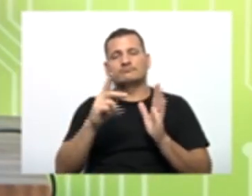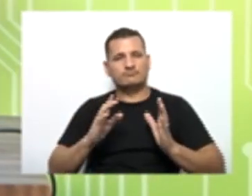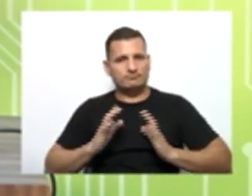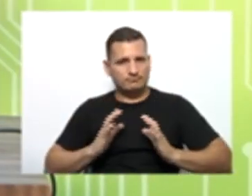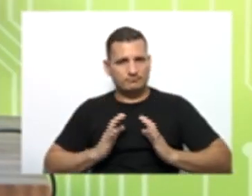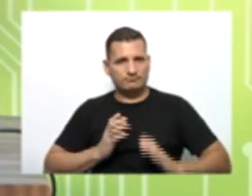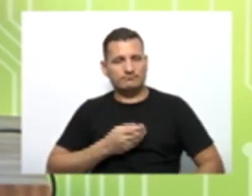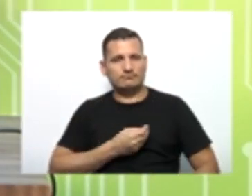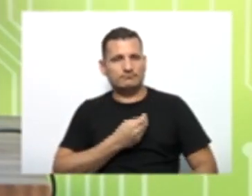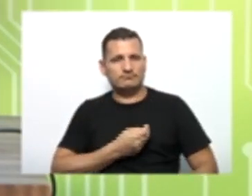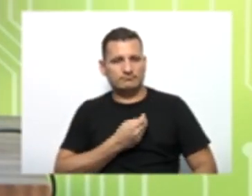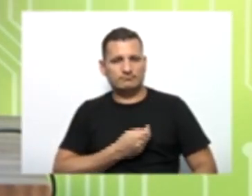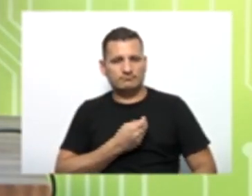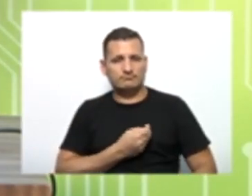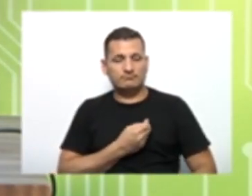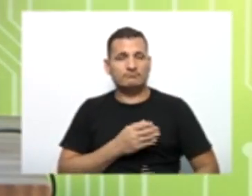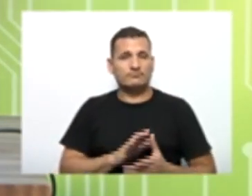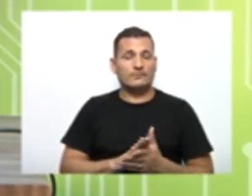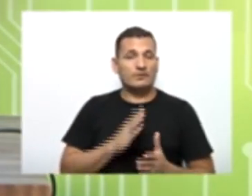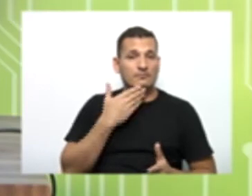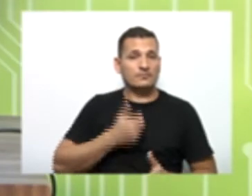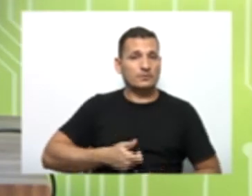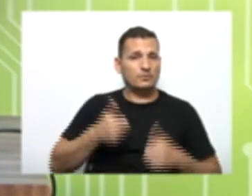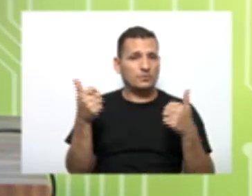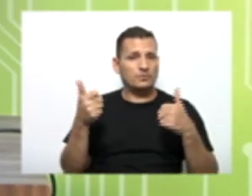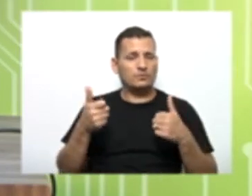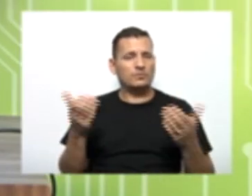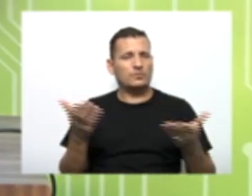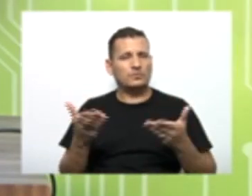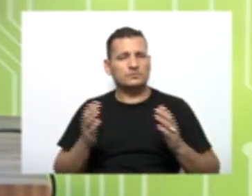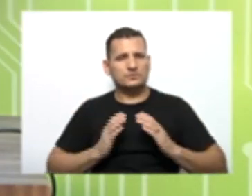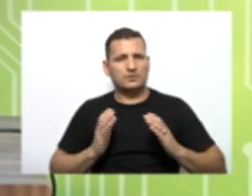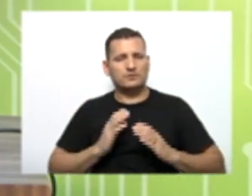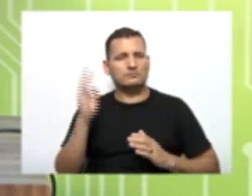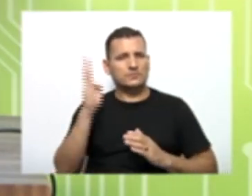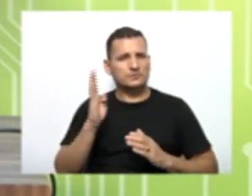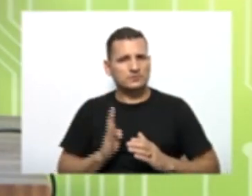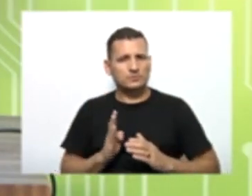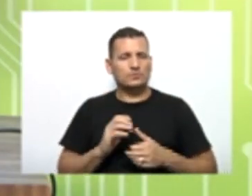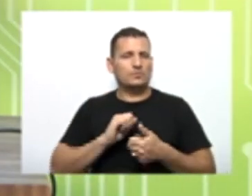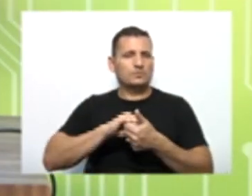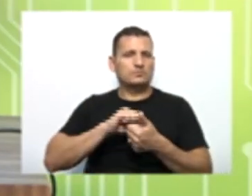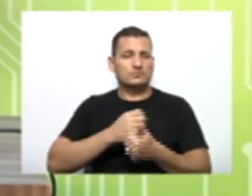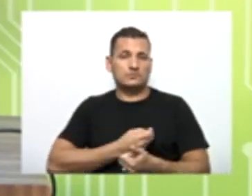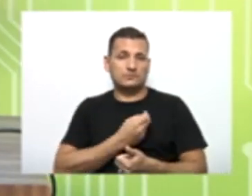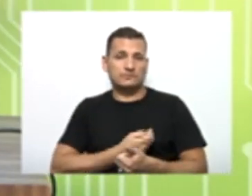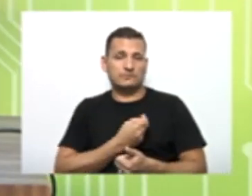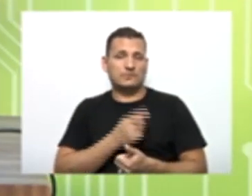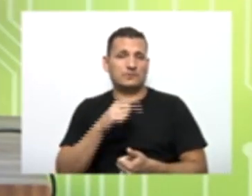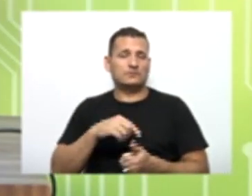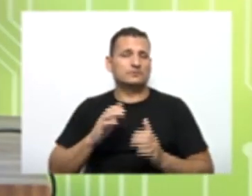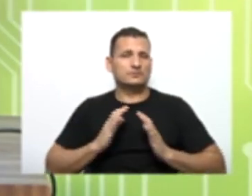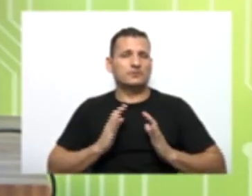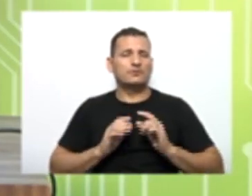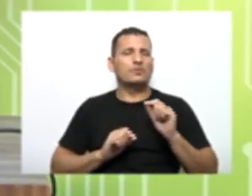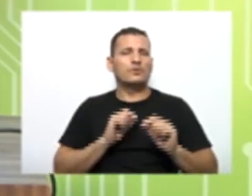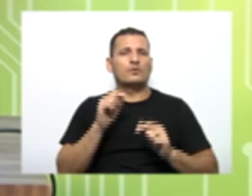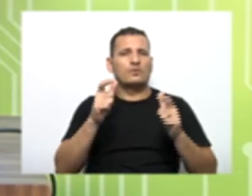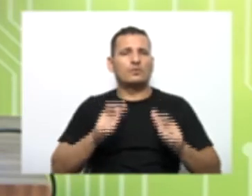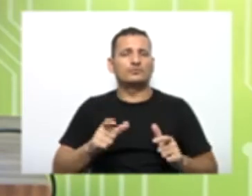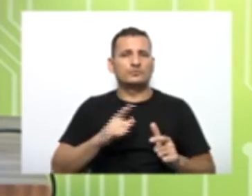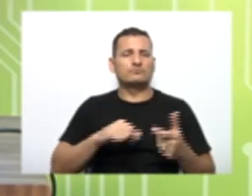universal, nós chamamos isso também de voto, com a extensão do direito de voto às mulheres e aos analfabetos.